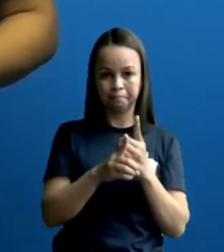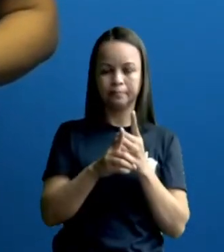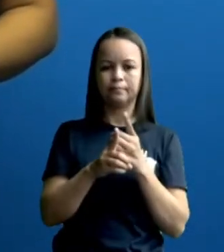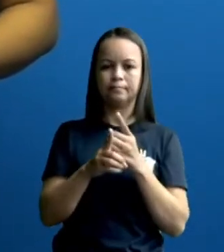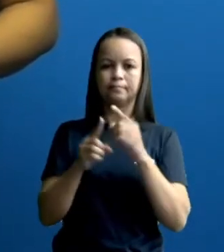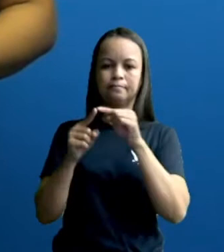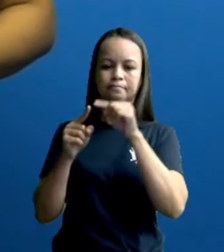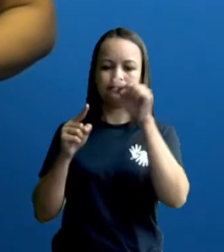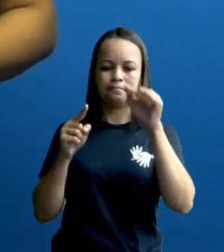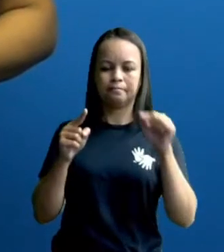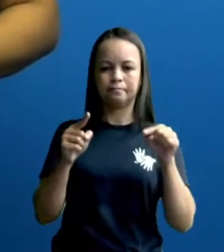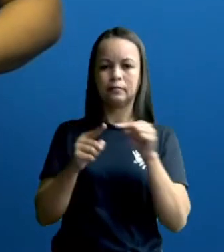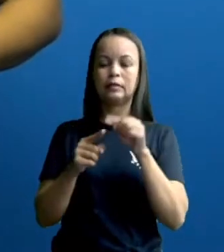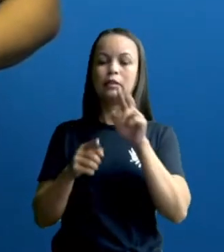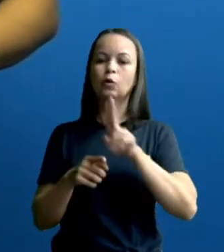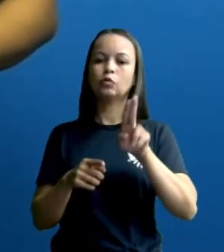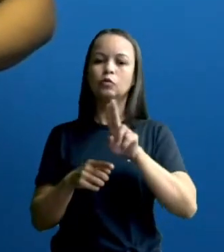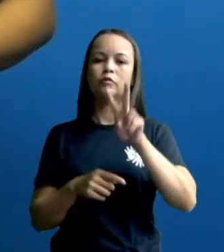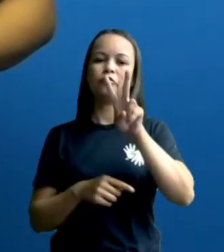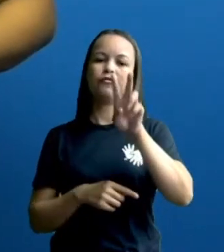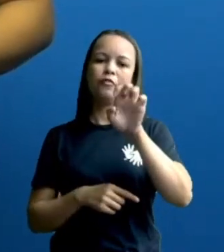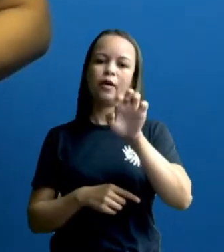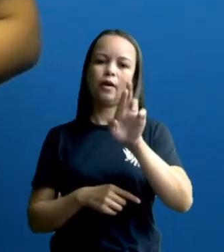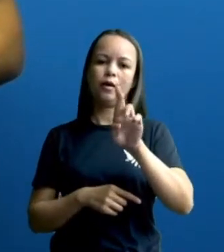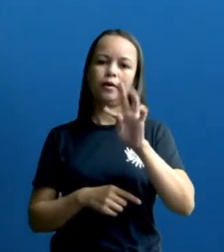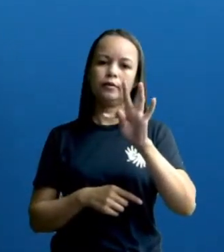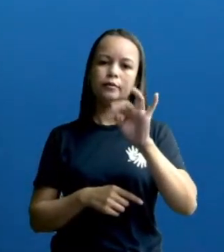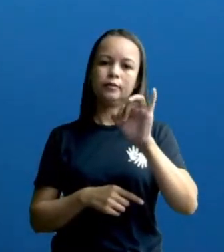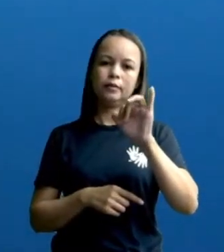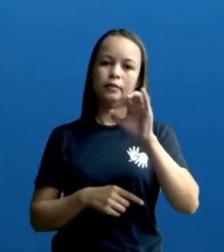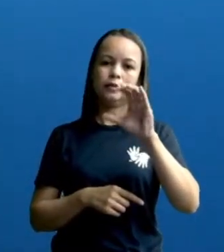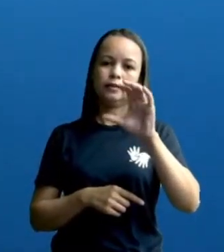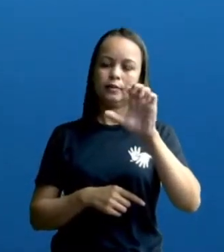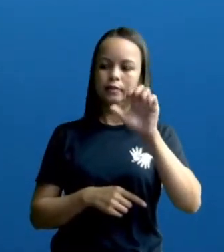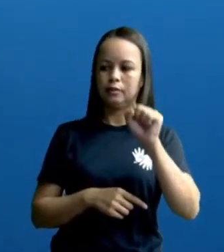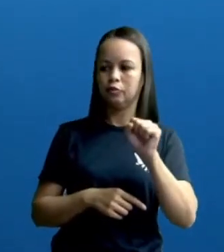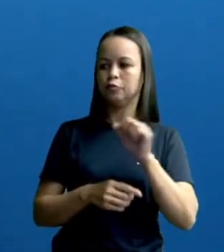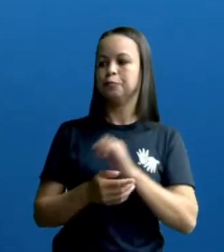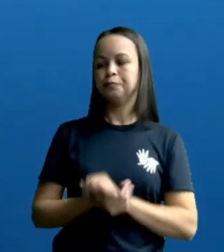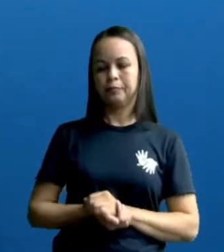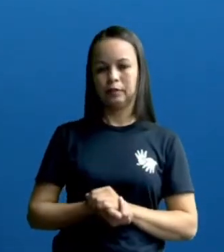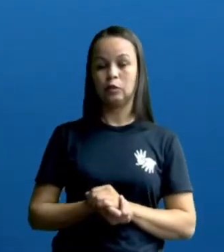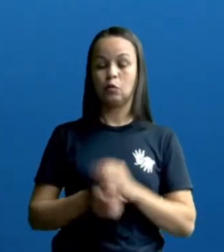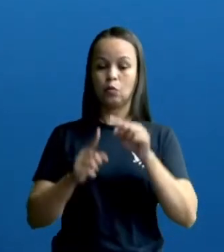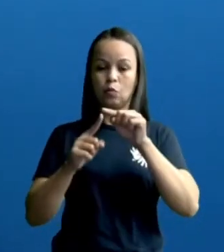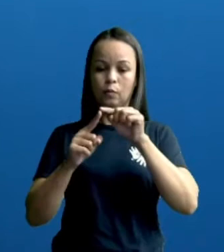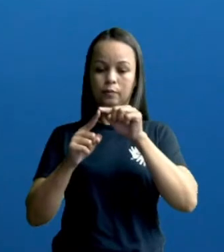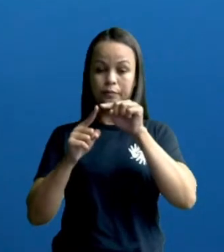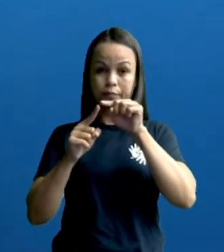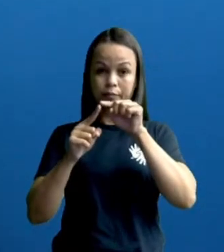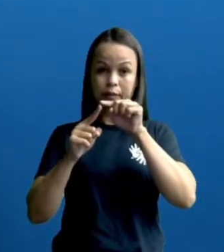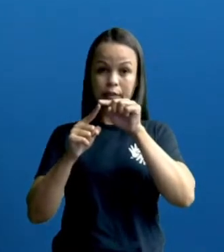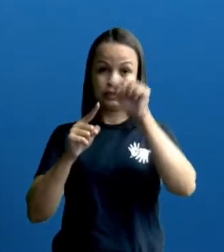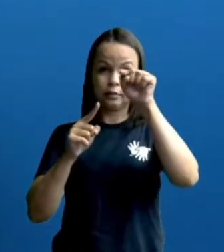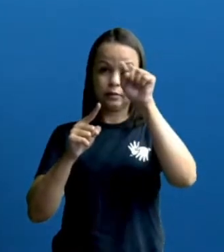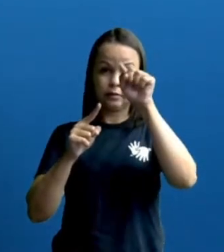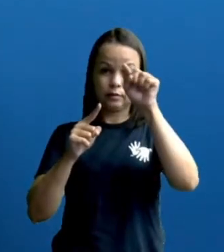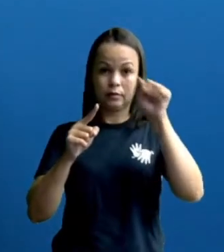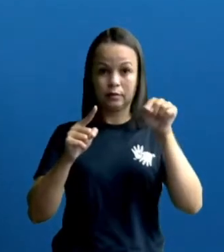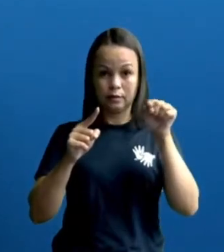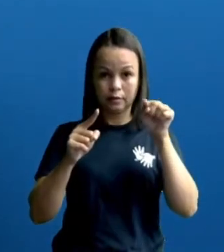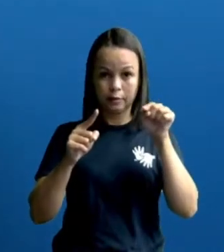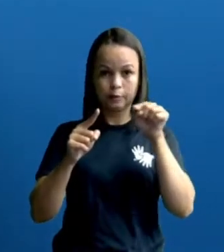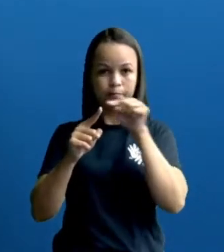segmentos de reta são chamados de vértices. O lado do triângulo também pode ser chamado